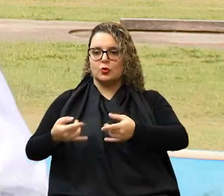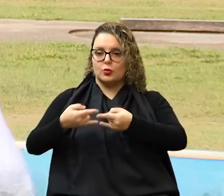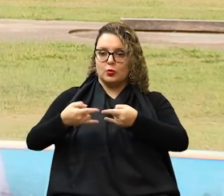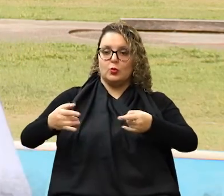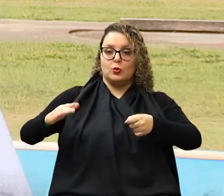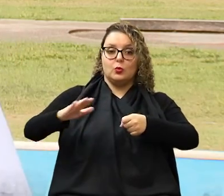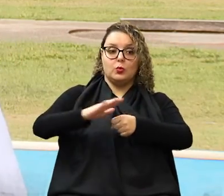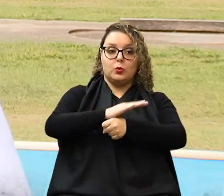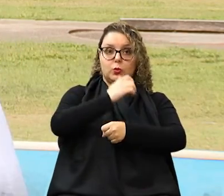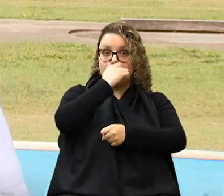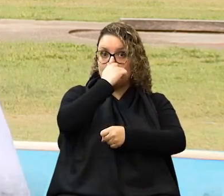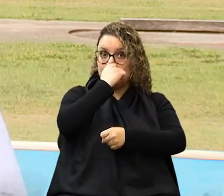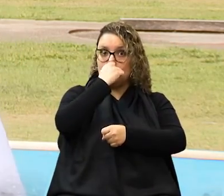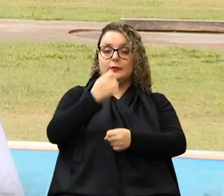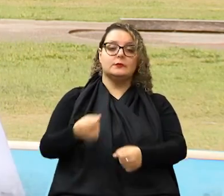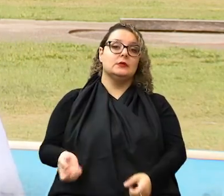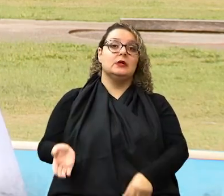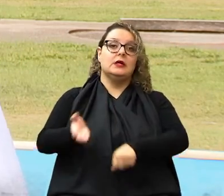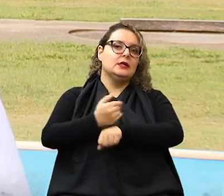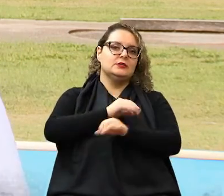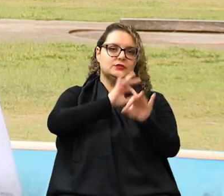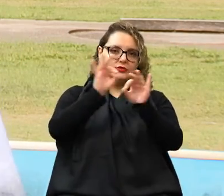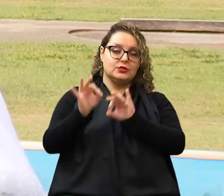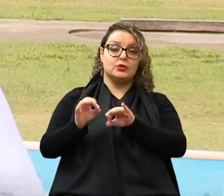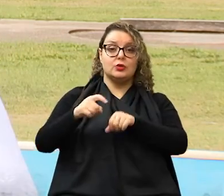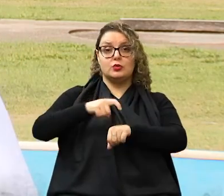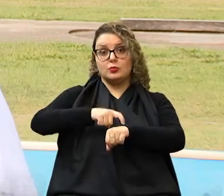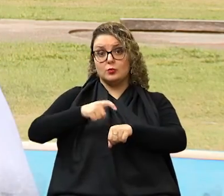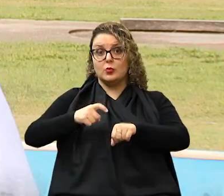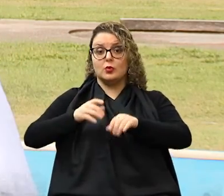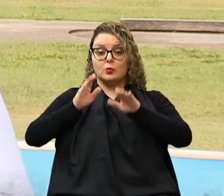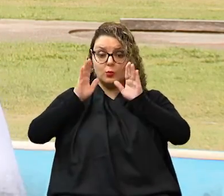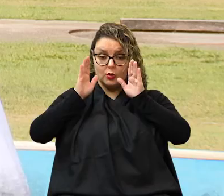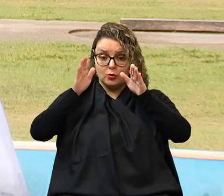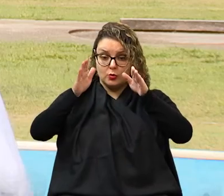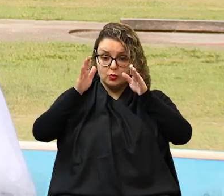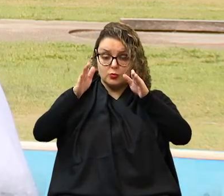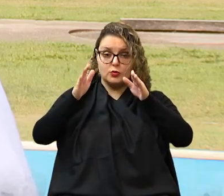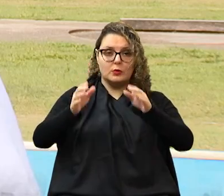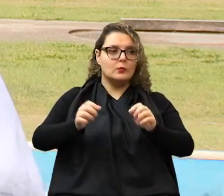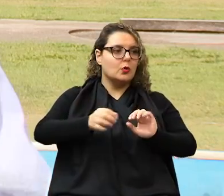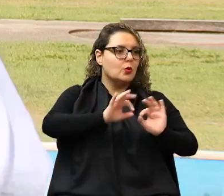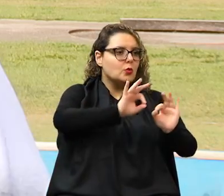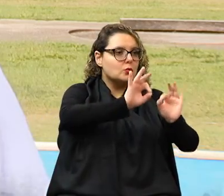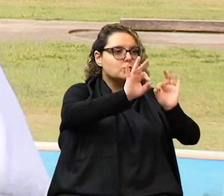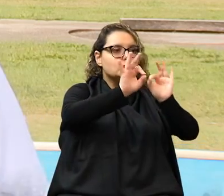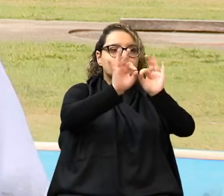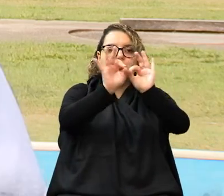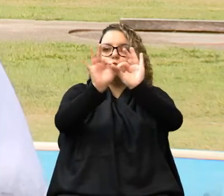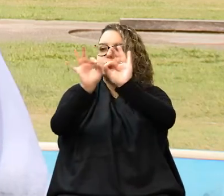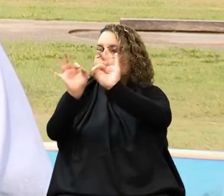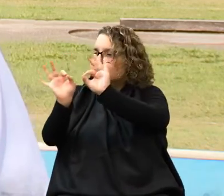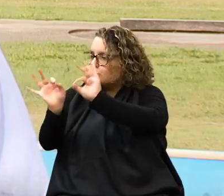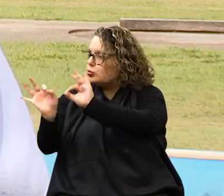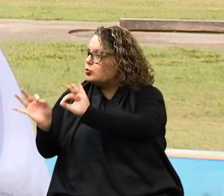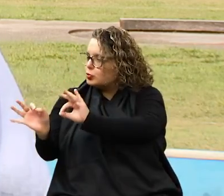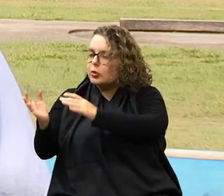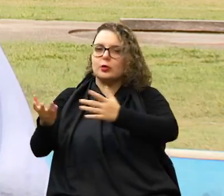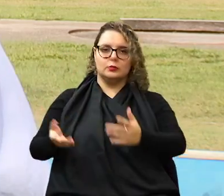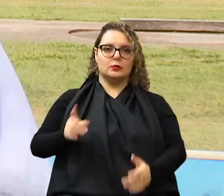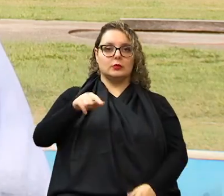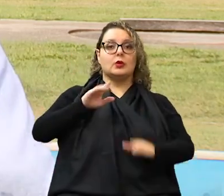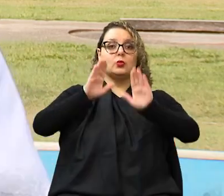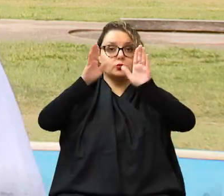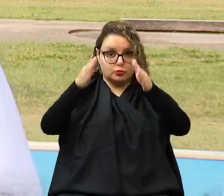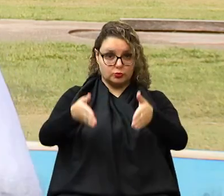os ingressos se esgotam antes para assistir e durante os Jogos a atenção para ver os atletas, né, acaba se